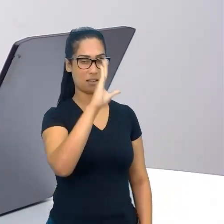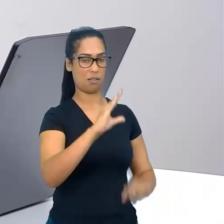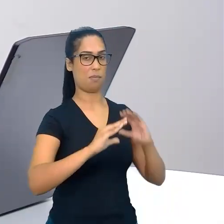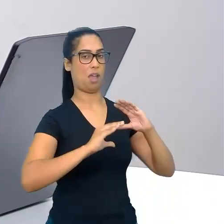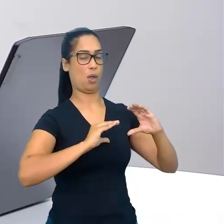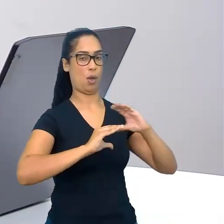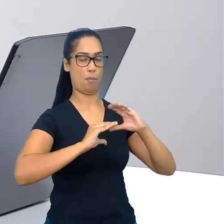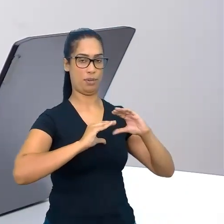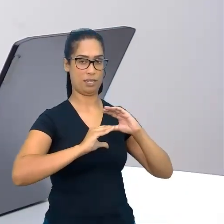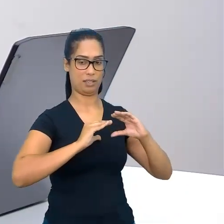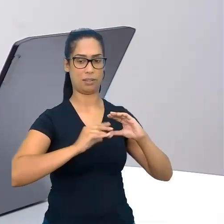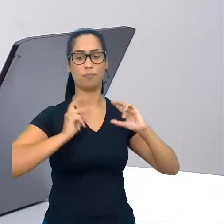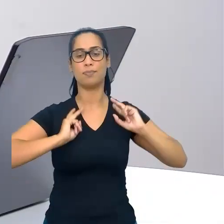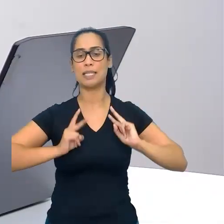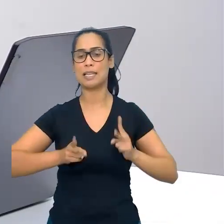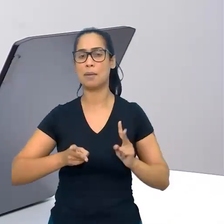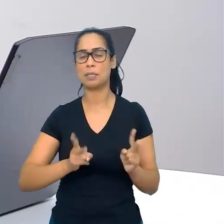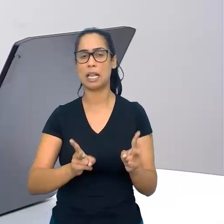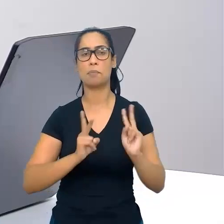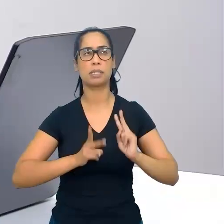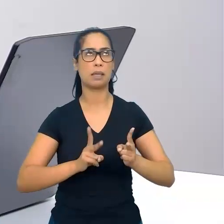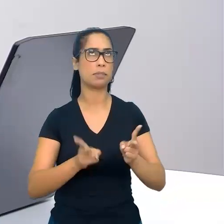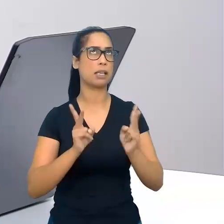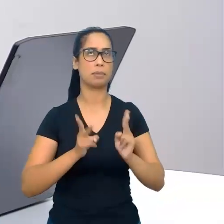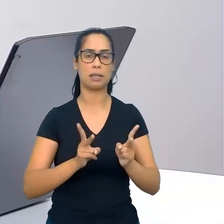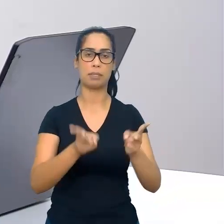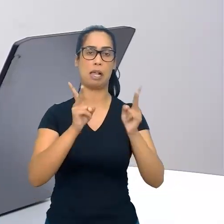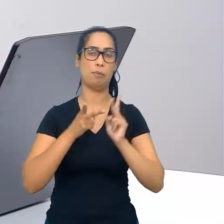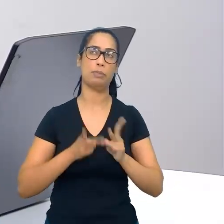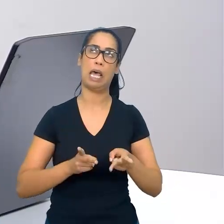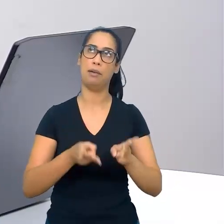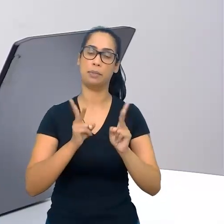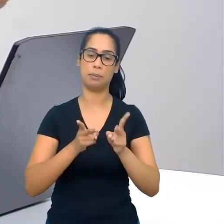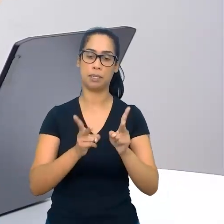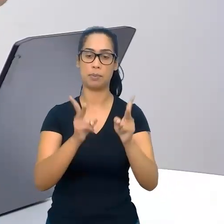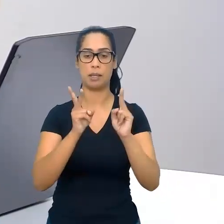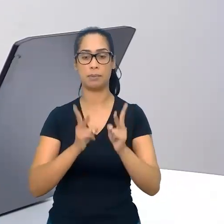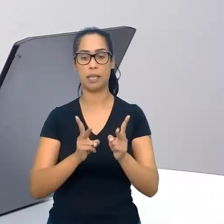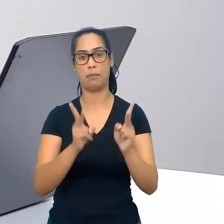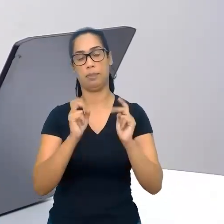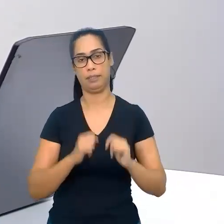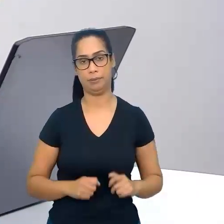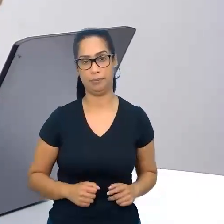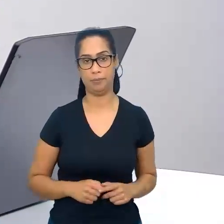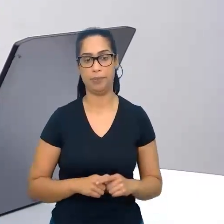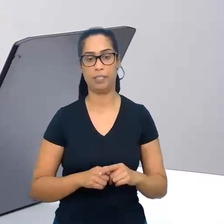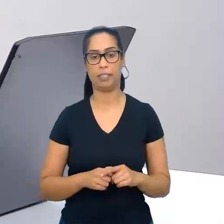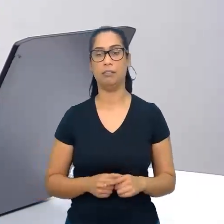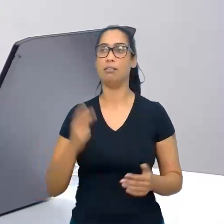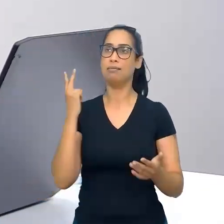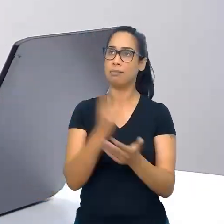se falava muito né que a que a língua tinha aqui que nós tínhamos que falar que ser